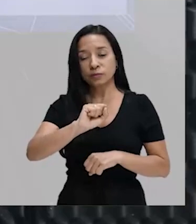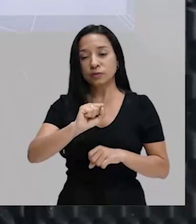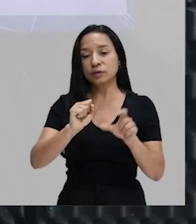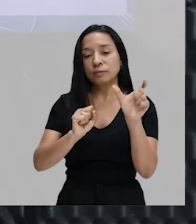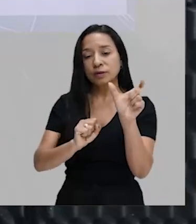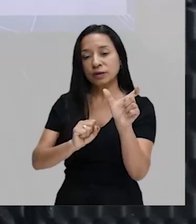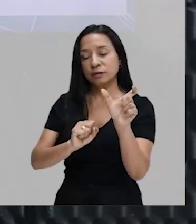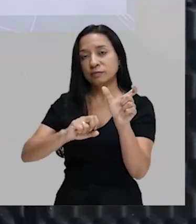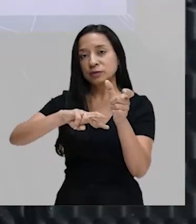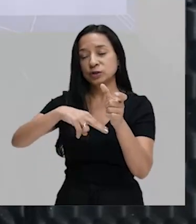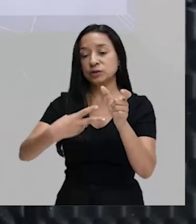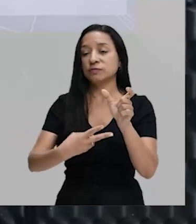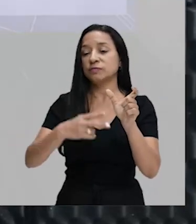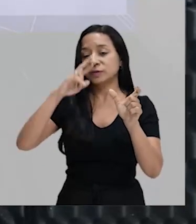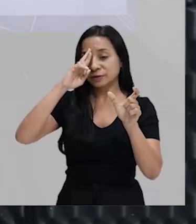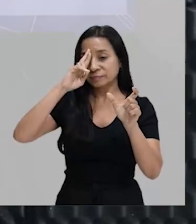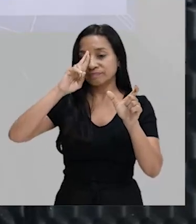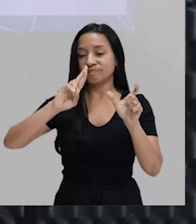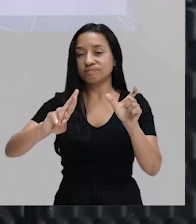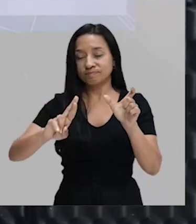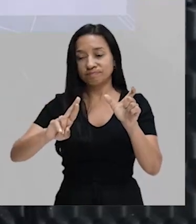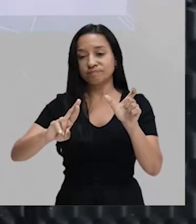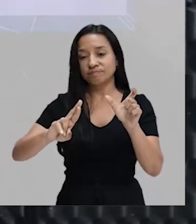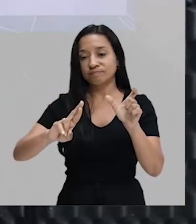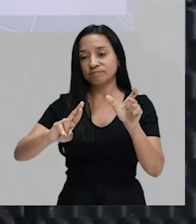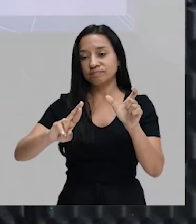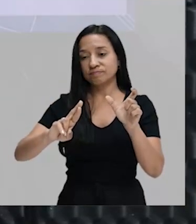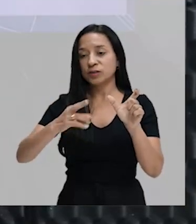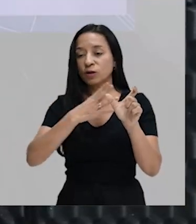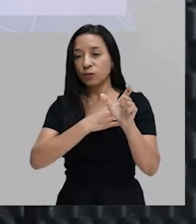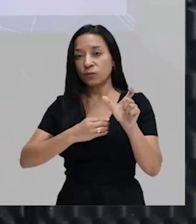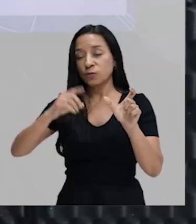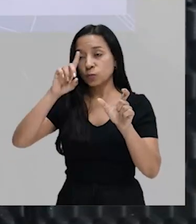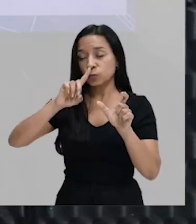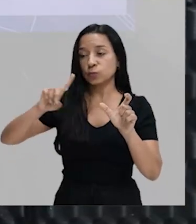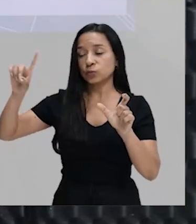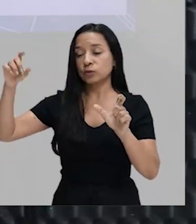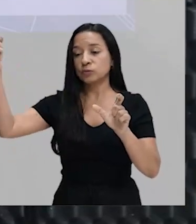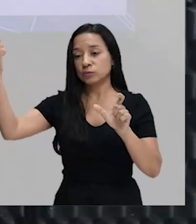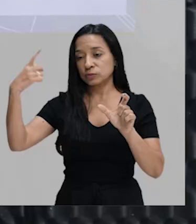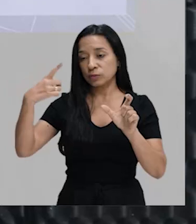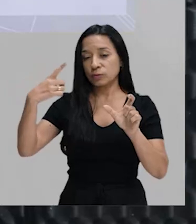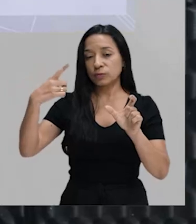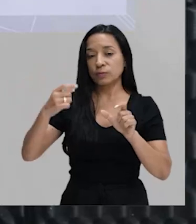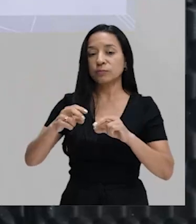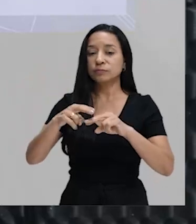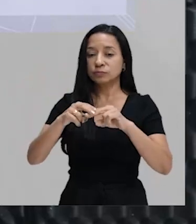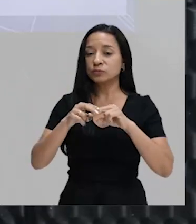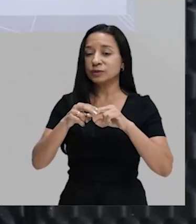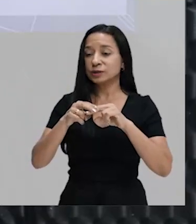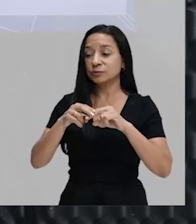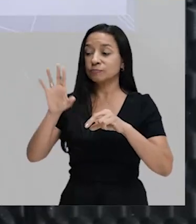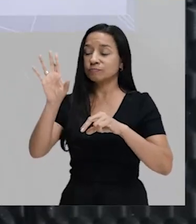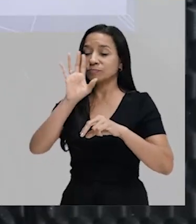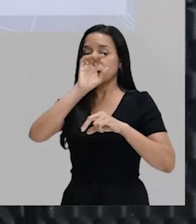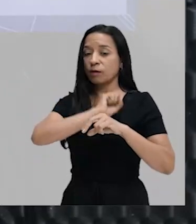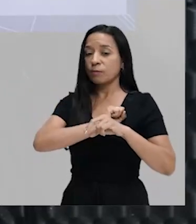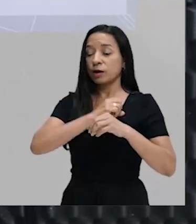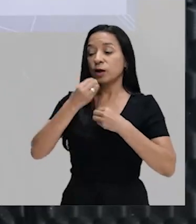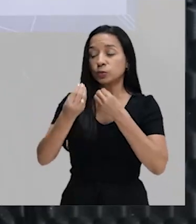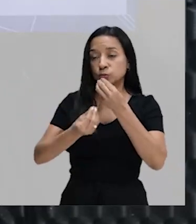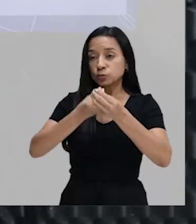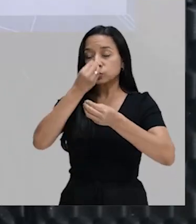significa chefe, era considerado filho do deus do sol e, por isso, venerado como